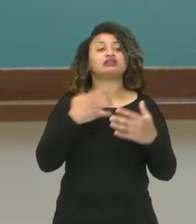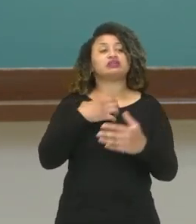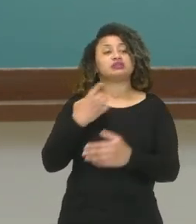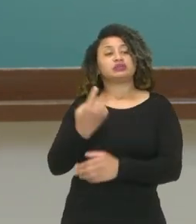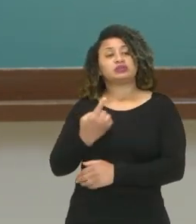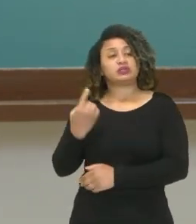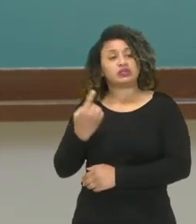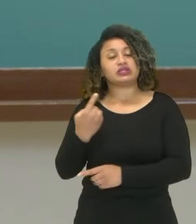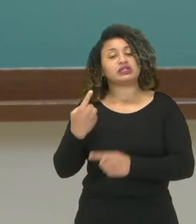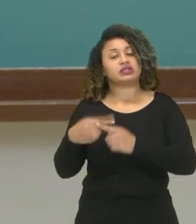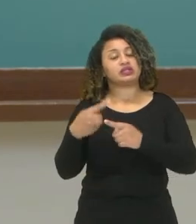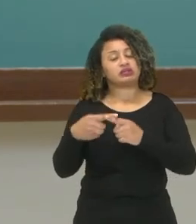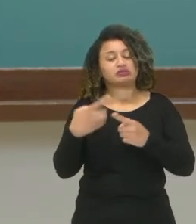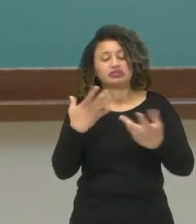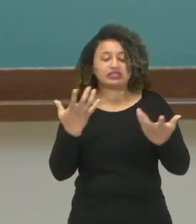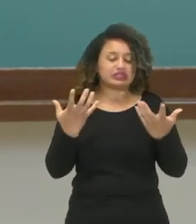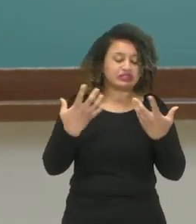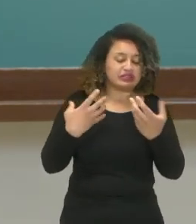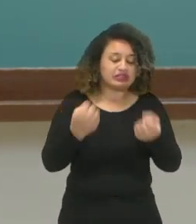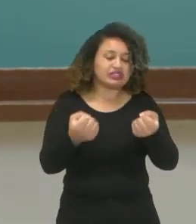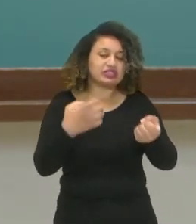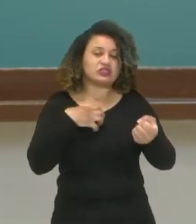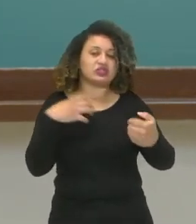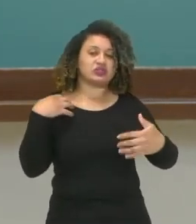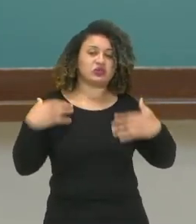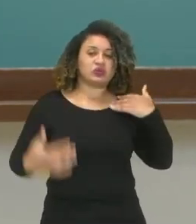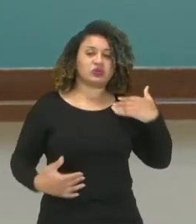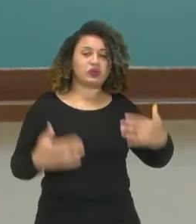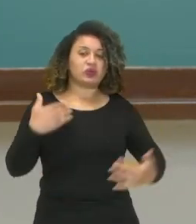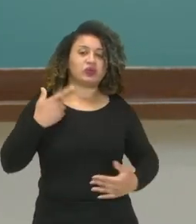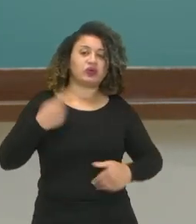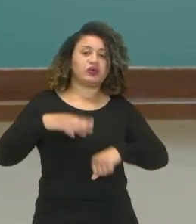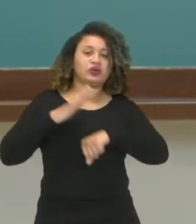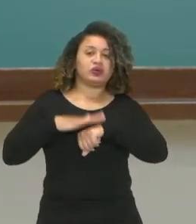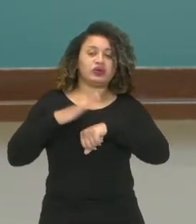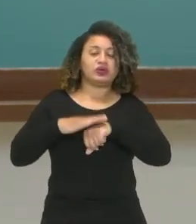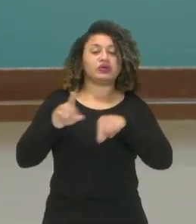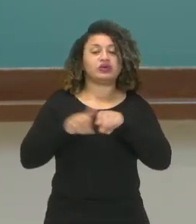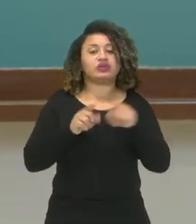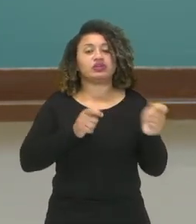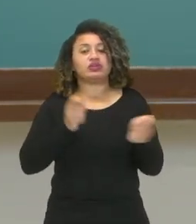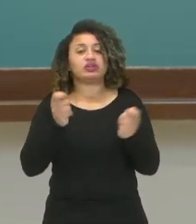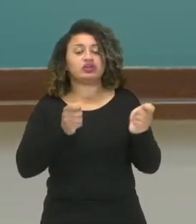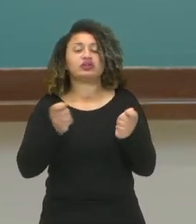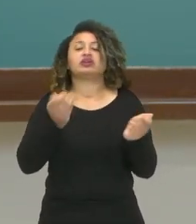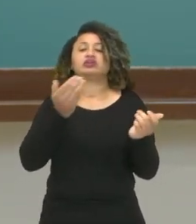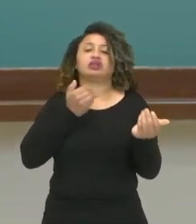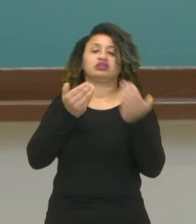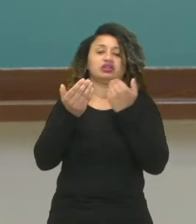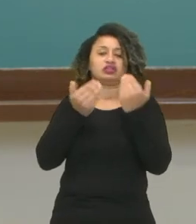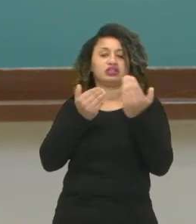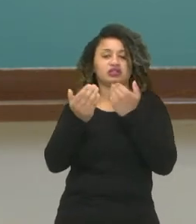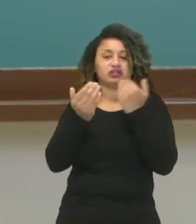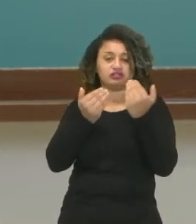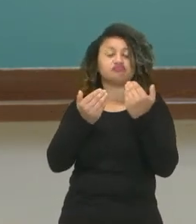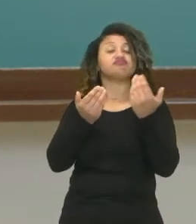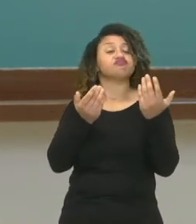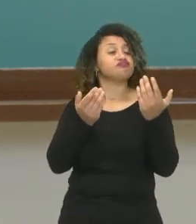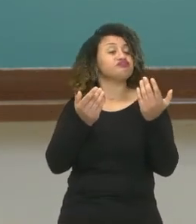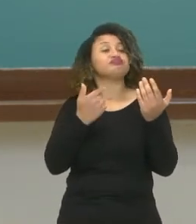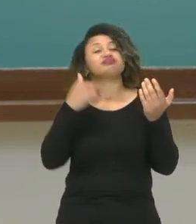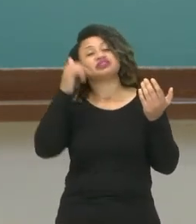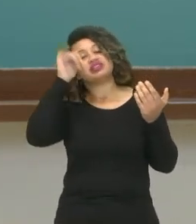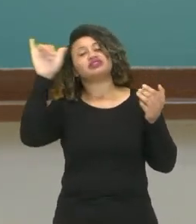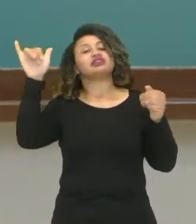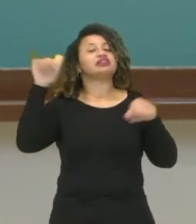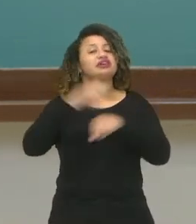por estarem inconformadas com sua forma física e controlando os alimentos que ingerem para não engordar.